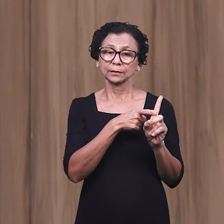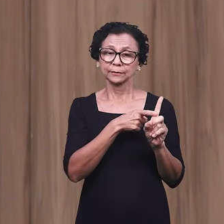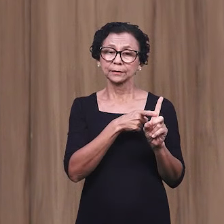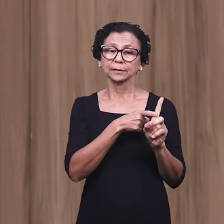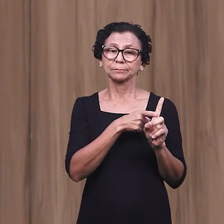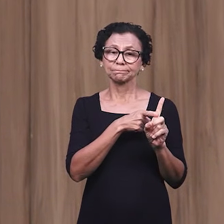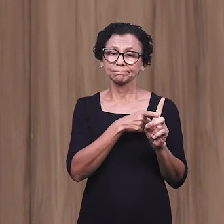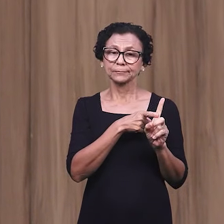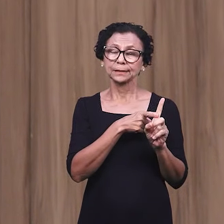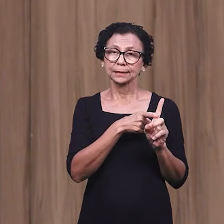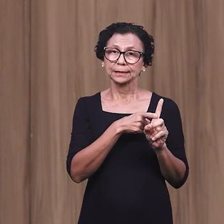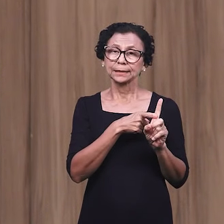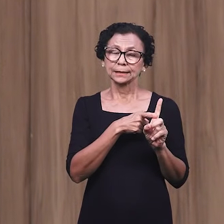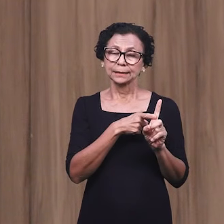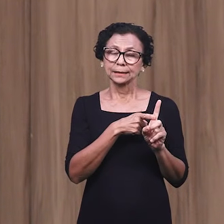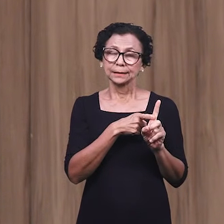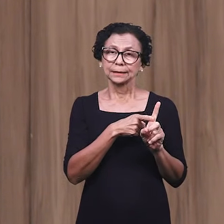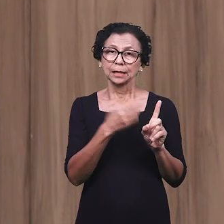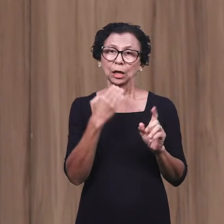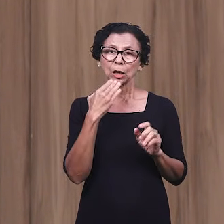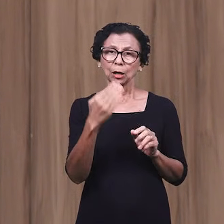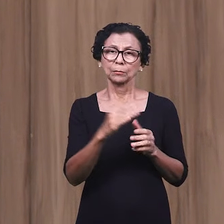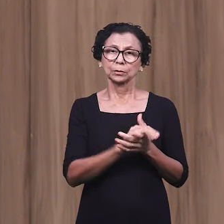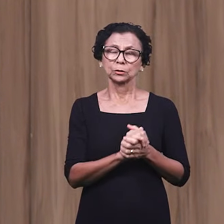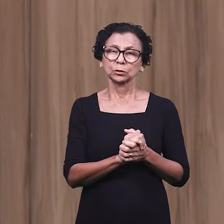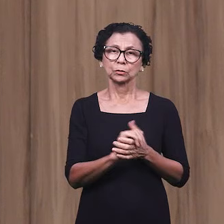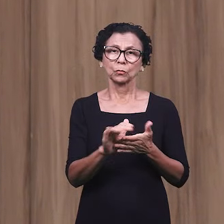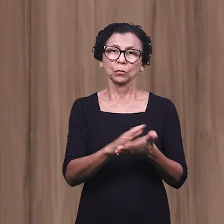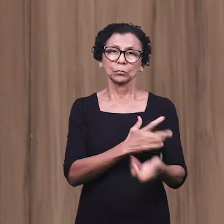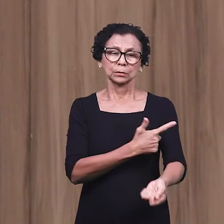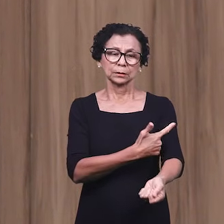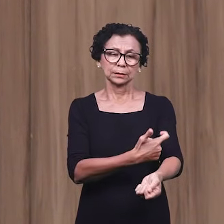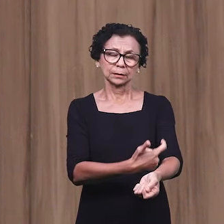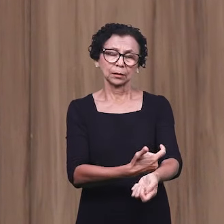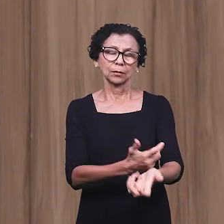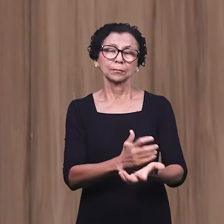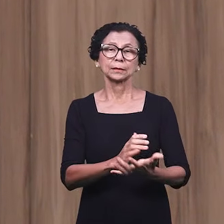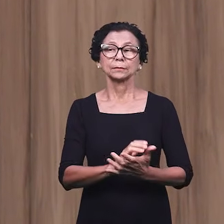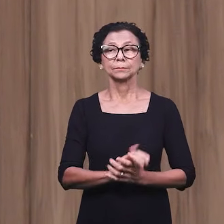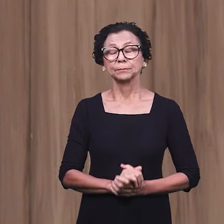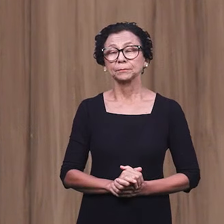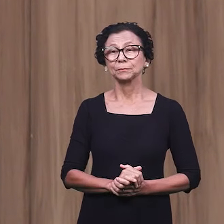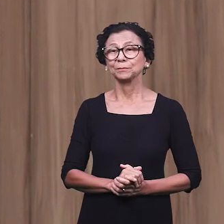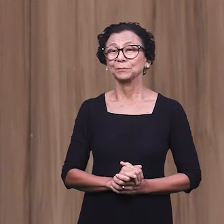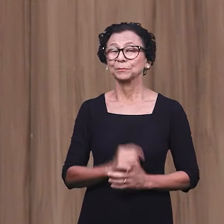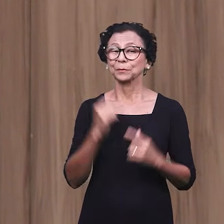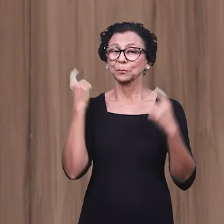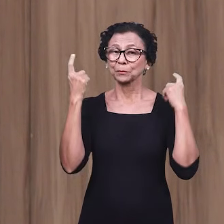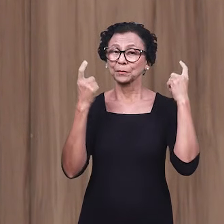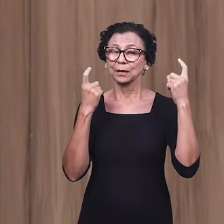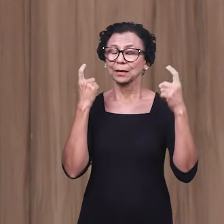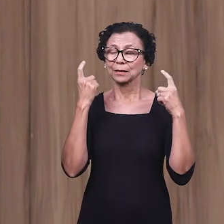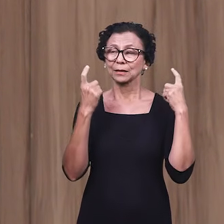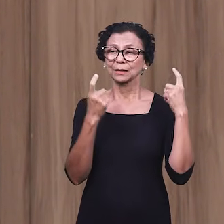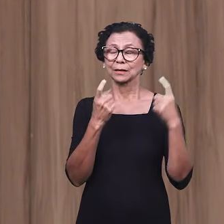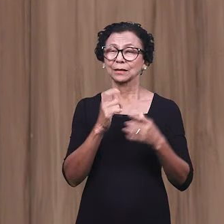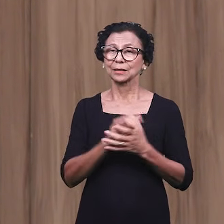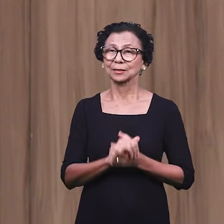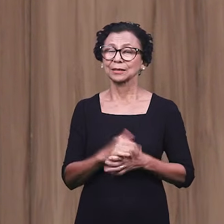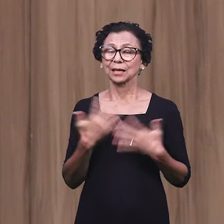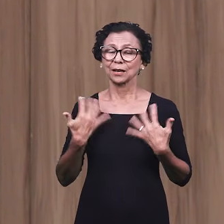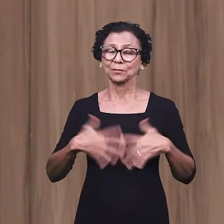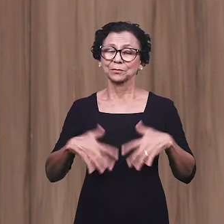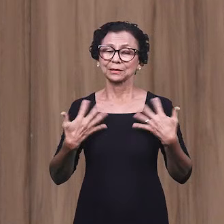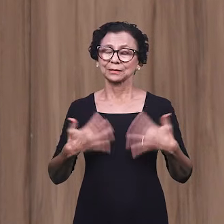sem paz no seu coração. E o Senhor revela para ela não temer, mas confiar, pois haverá uma operação